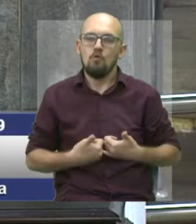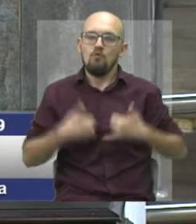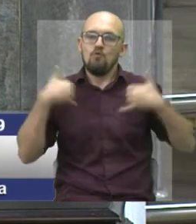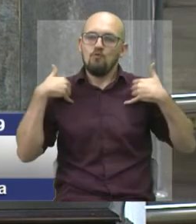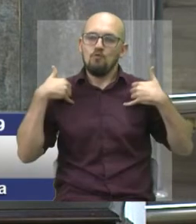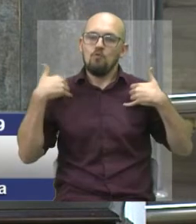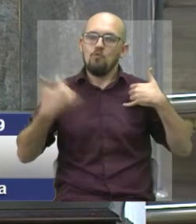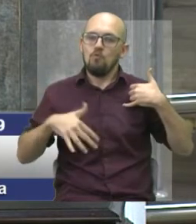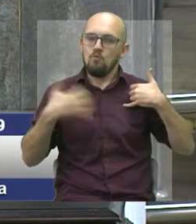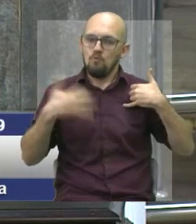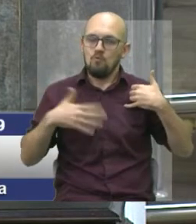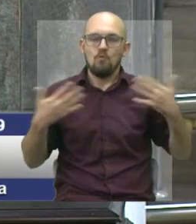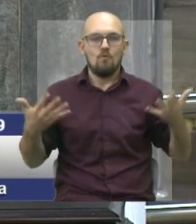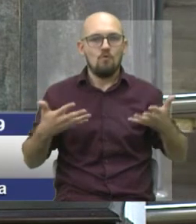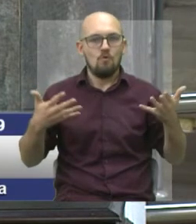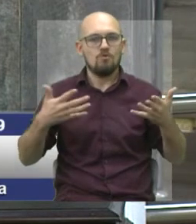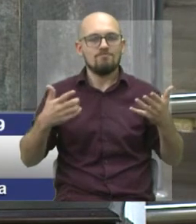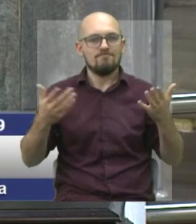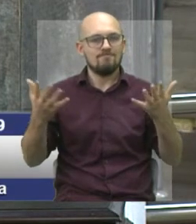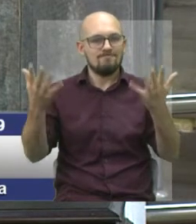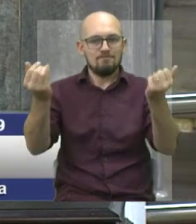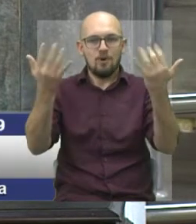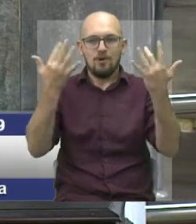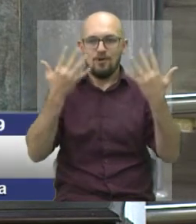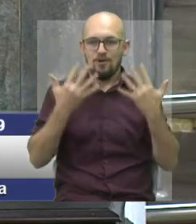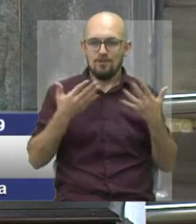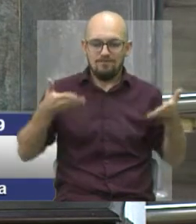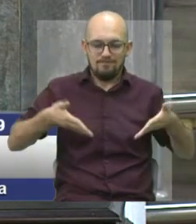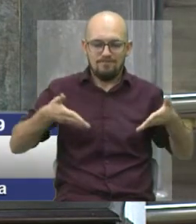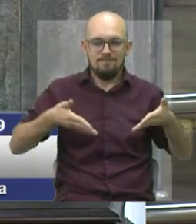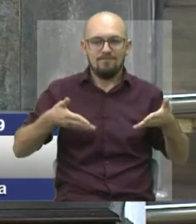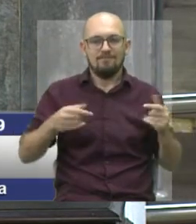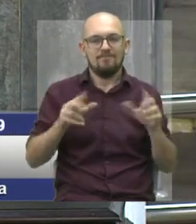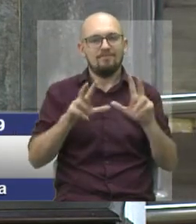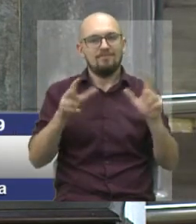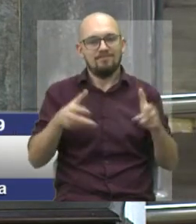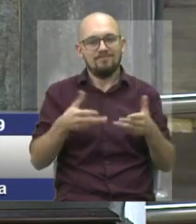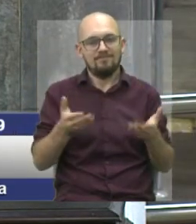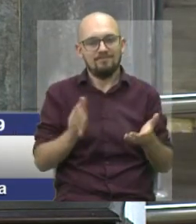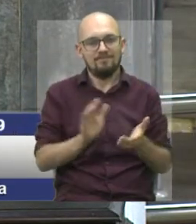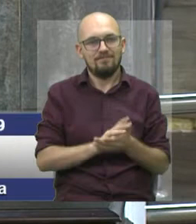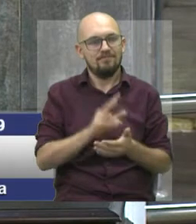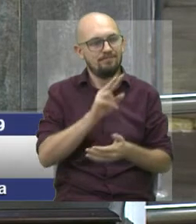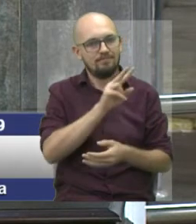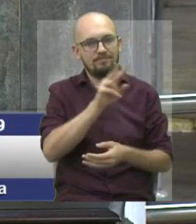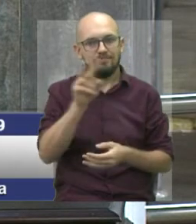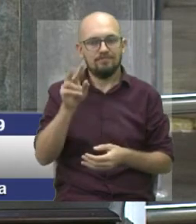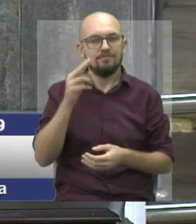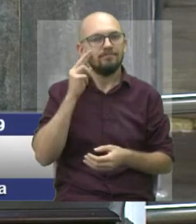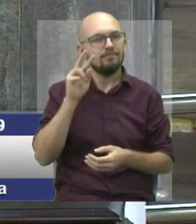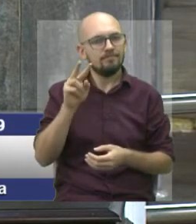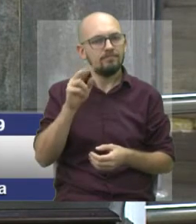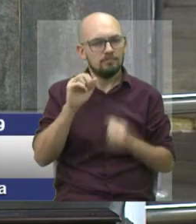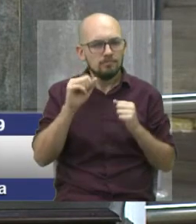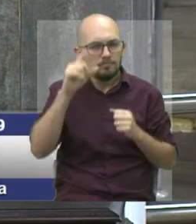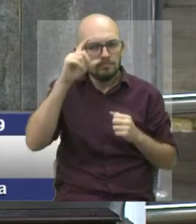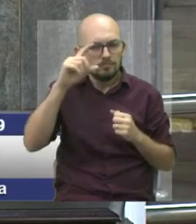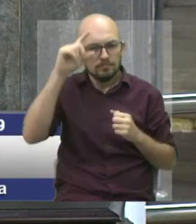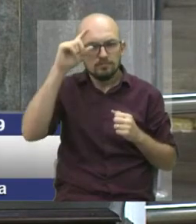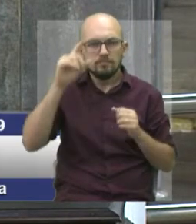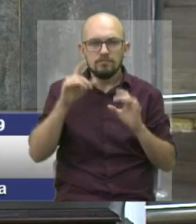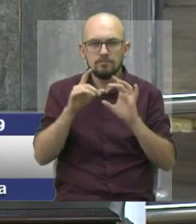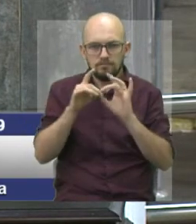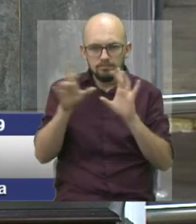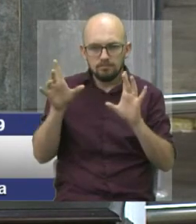nós temos de hoje recebê-los aqui em nossa casa. Nós vemos aqui, Fernando, se me permite, se você não...